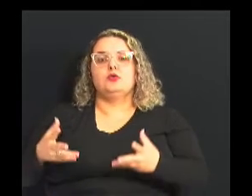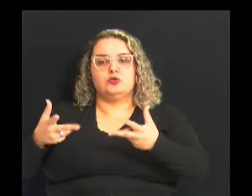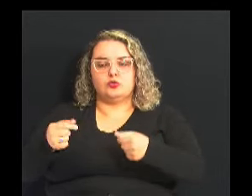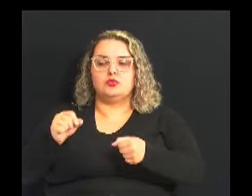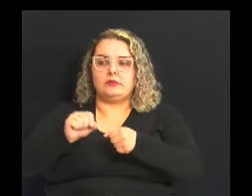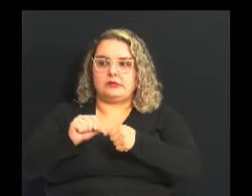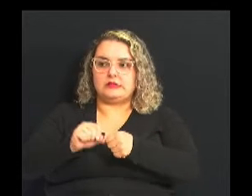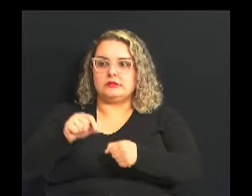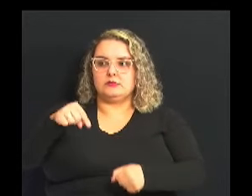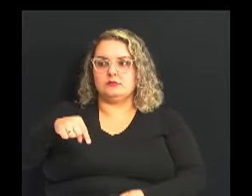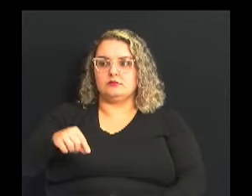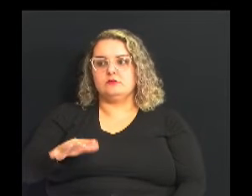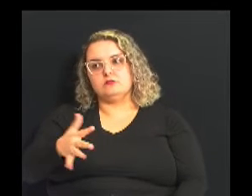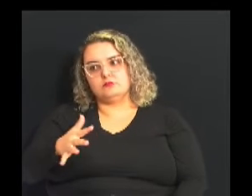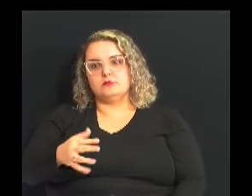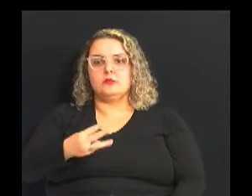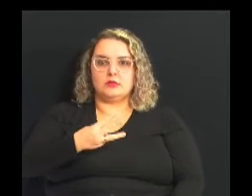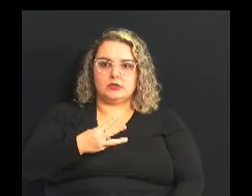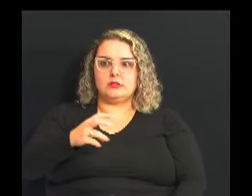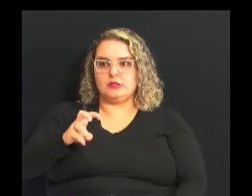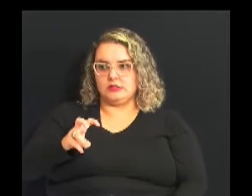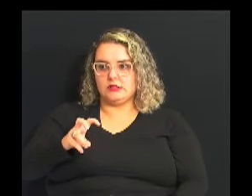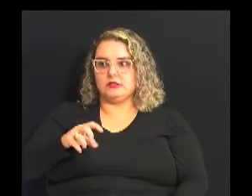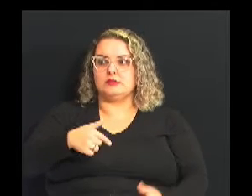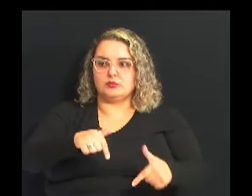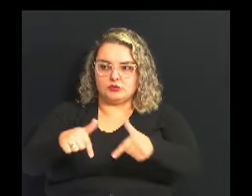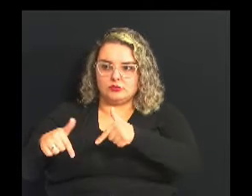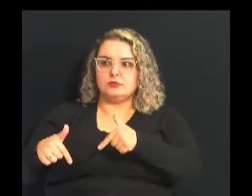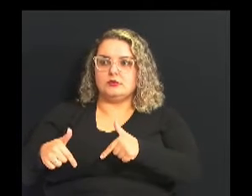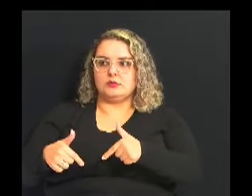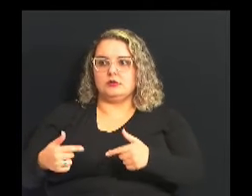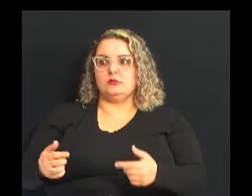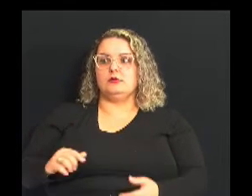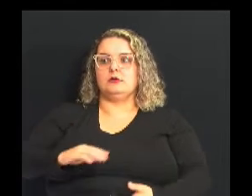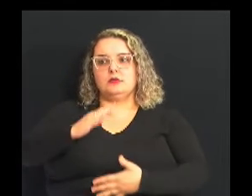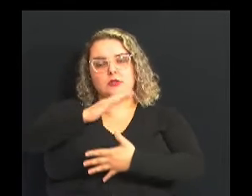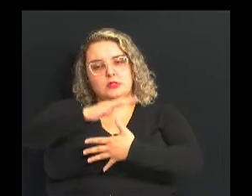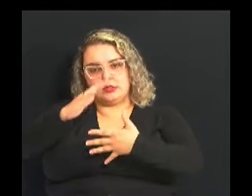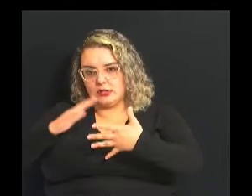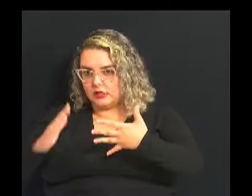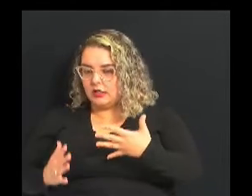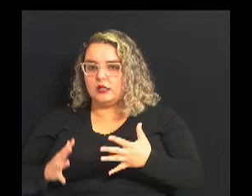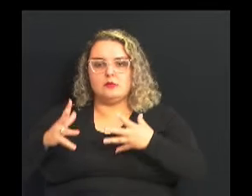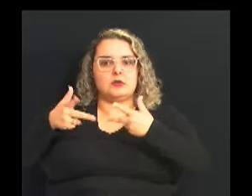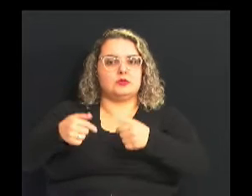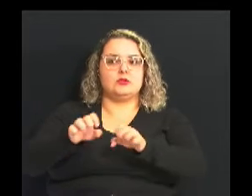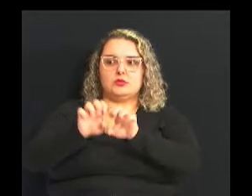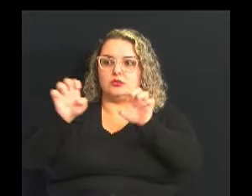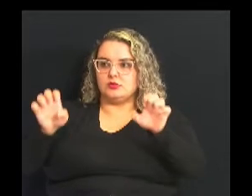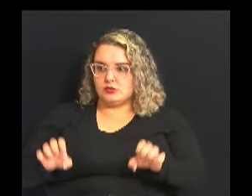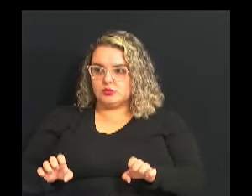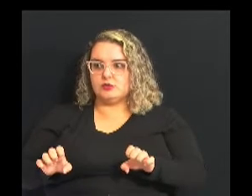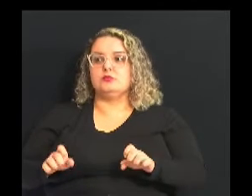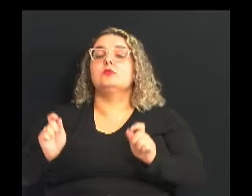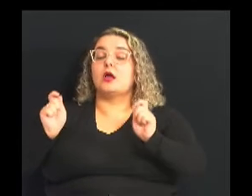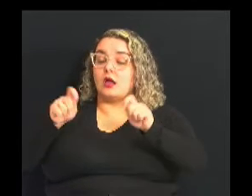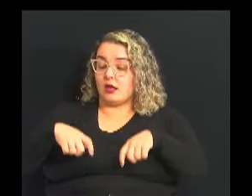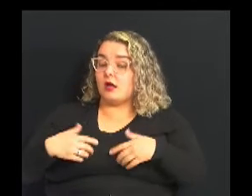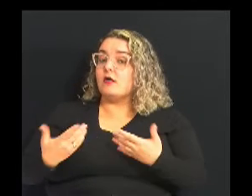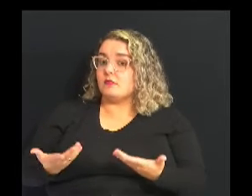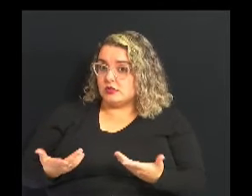fazemos aqui, em média 35 funcionários, tá? Incluindo aí Libras, incluindo toda a nossa estrutura. Hoje é muito eficiente,